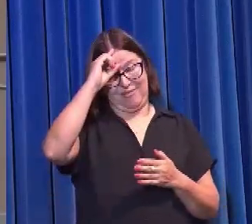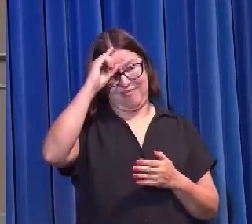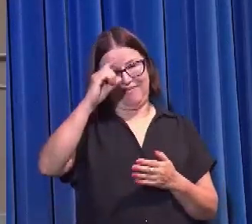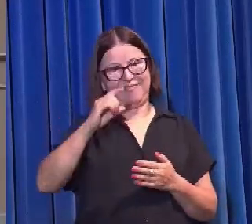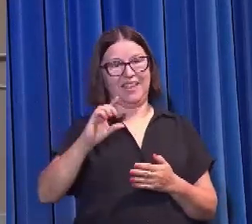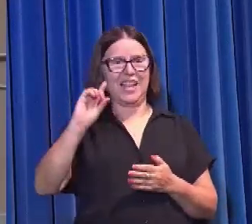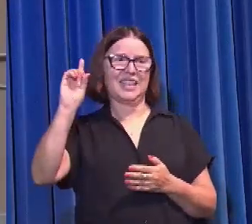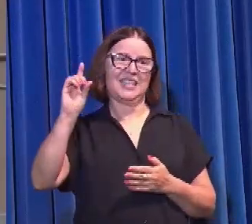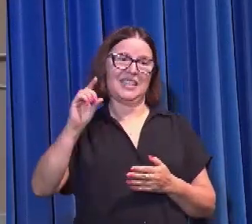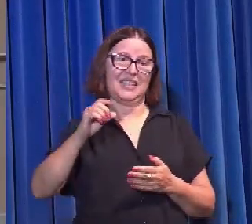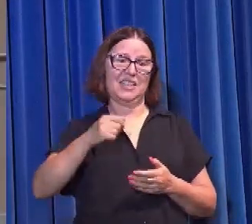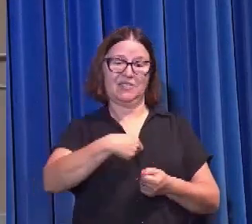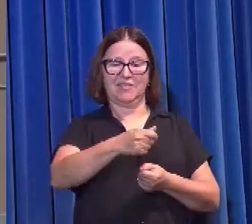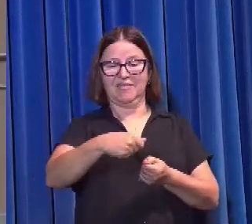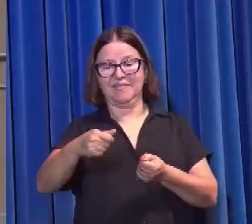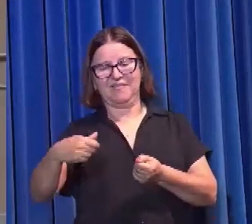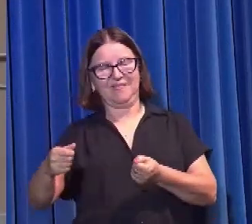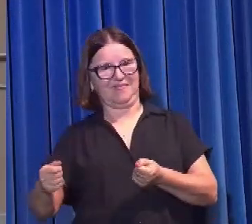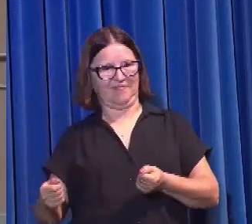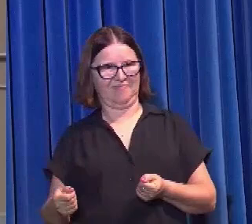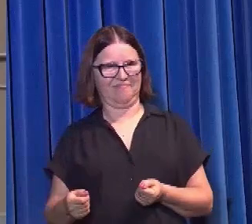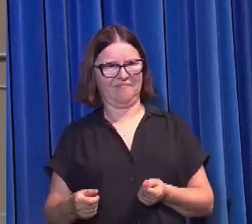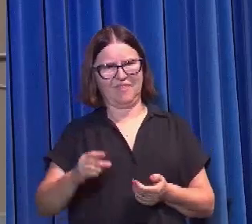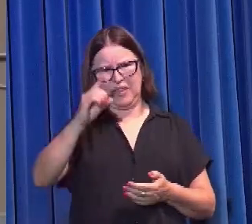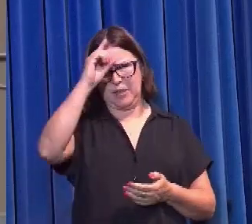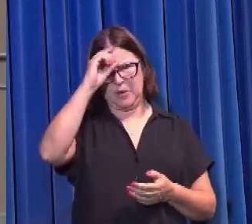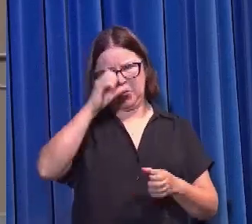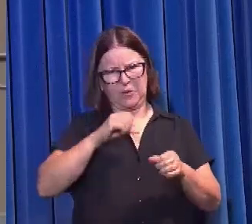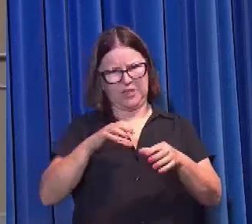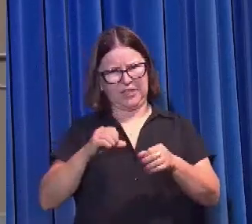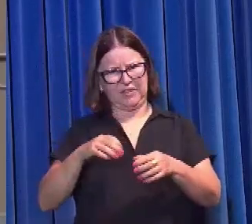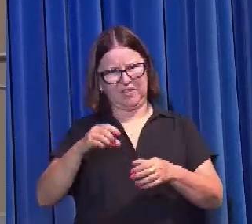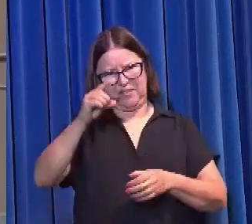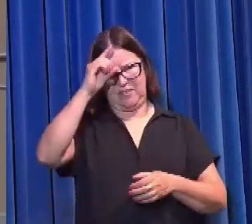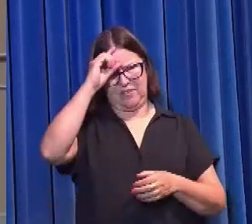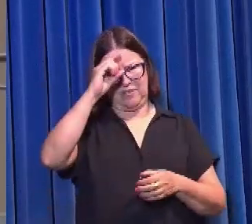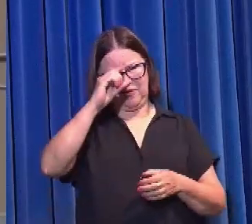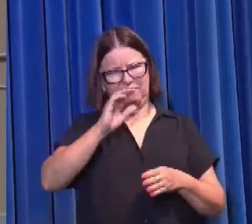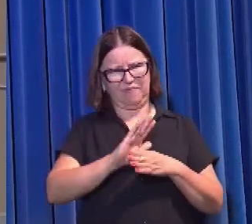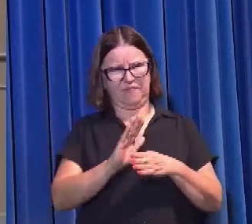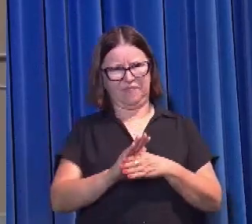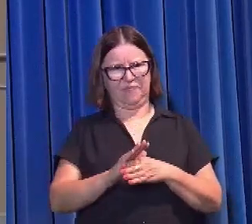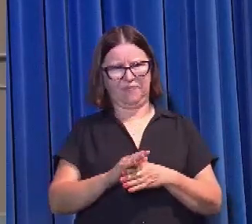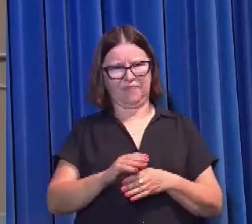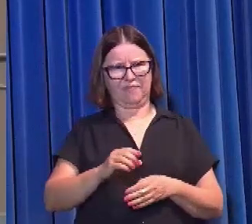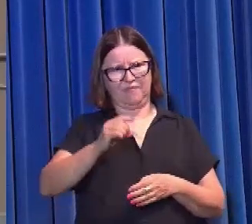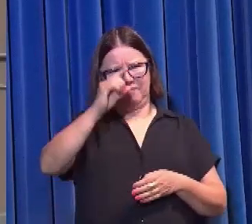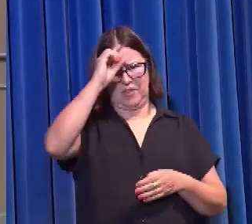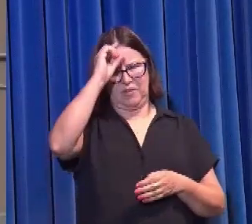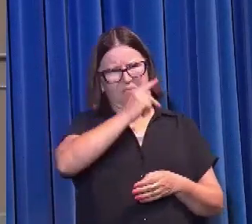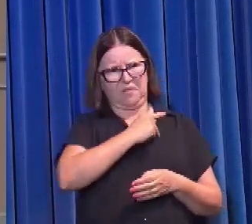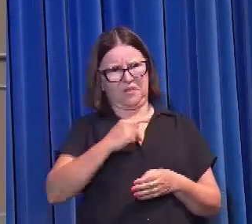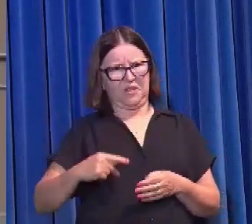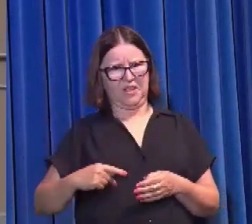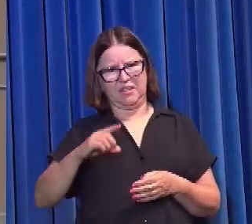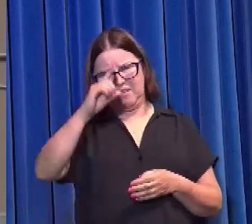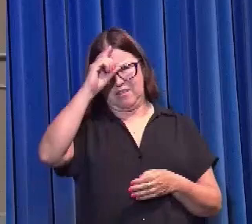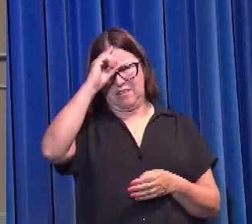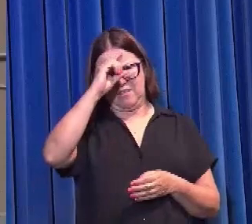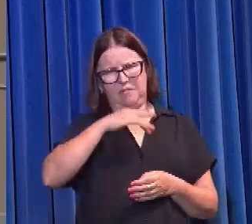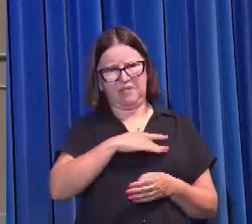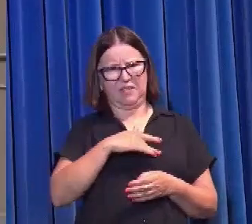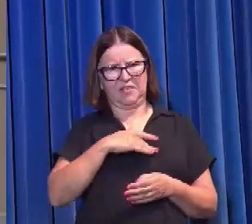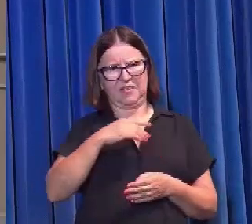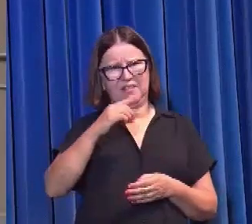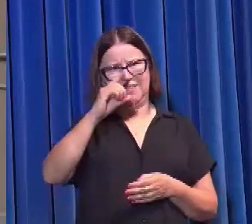Tem alguns dons descritos na Bíblia. Dom do ensino, dom da contribuição, dom da presidência, dom da misericórdia, dom da sabedoria,